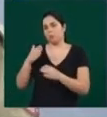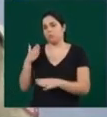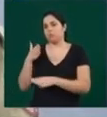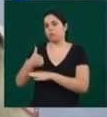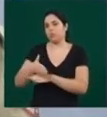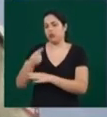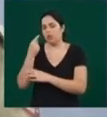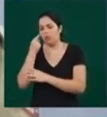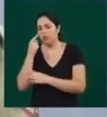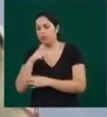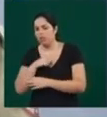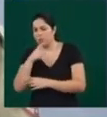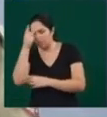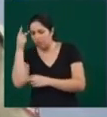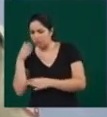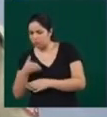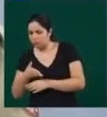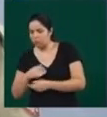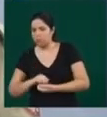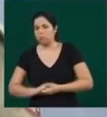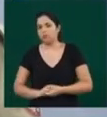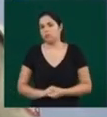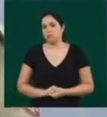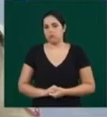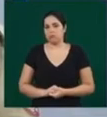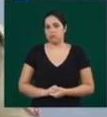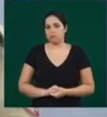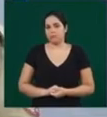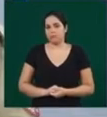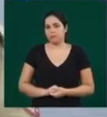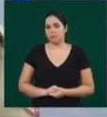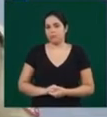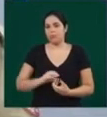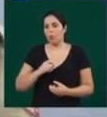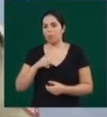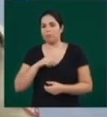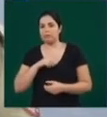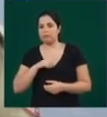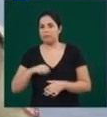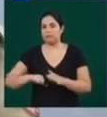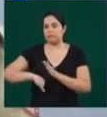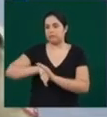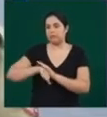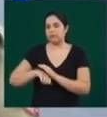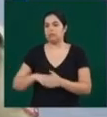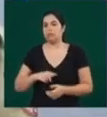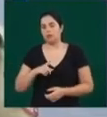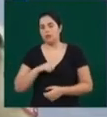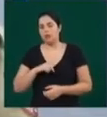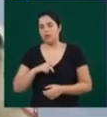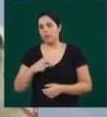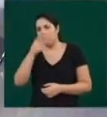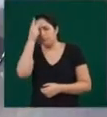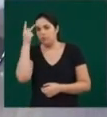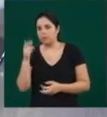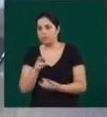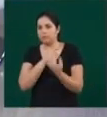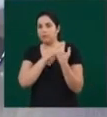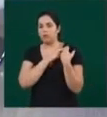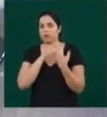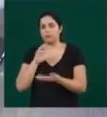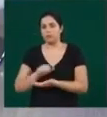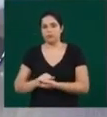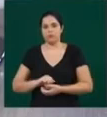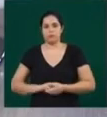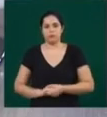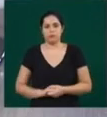e ver se tem alguém lá dentro, entendeu? Ou se houve algum crime, ou ter alguém responsável para poder fazer o registro. Monitoramento, quem faz